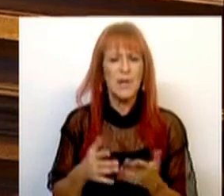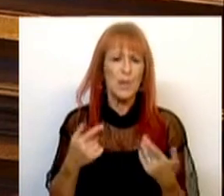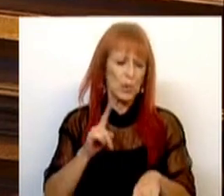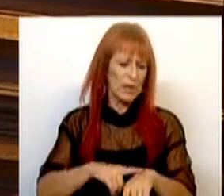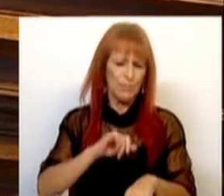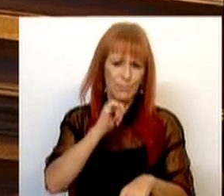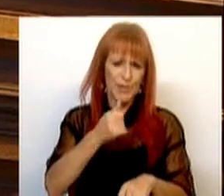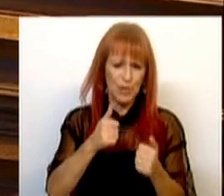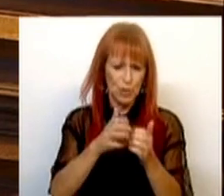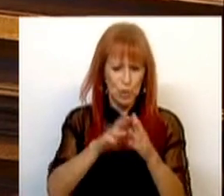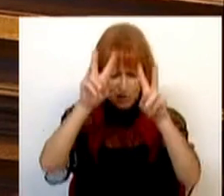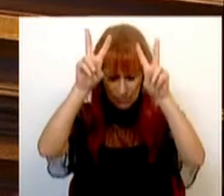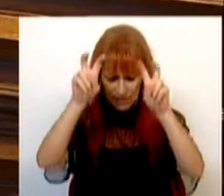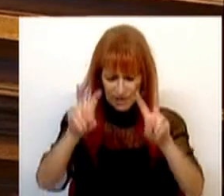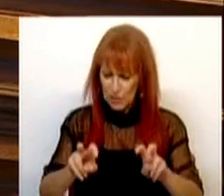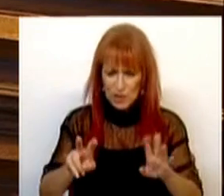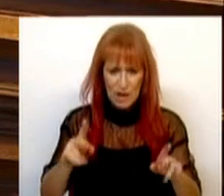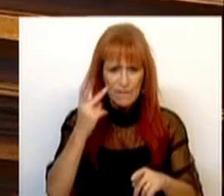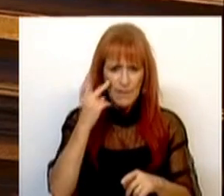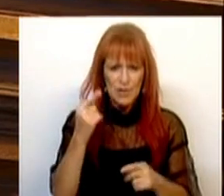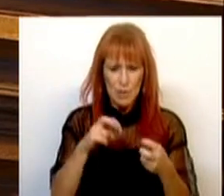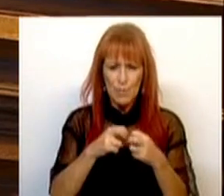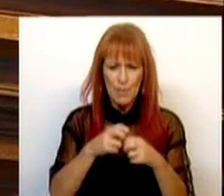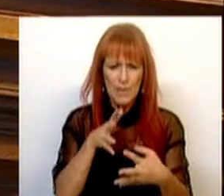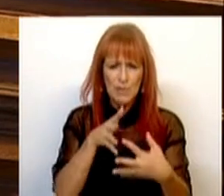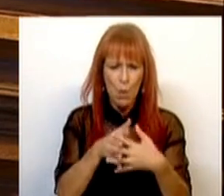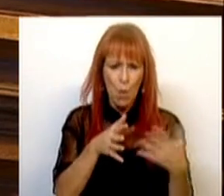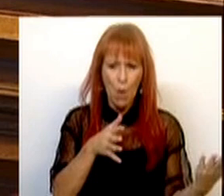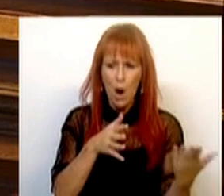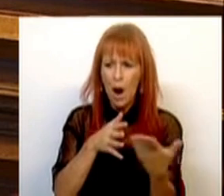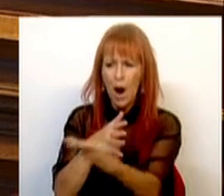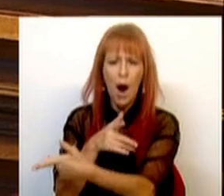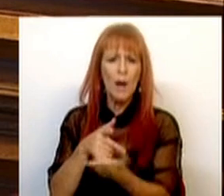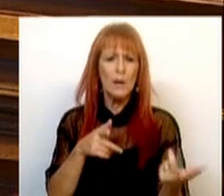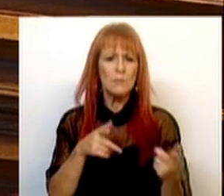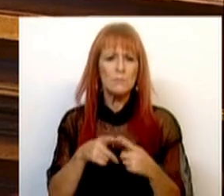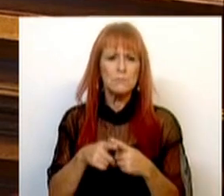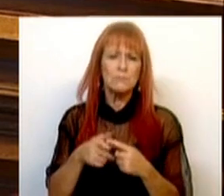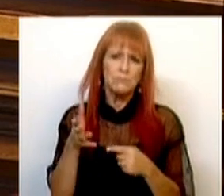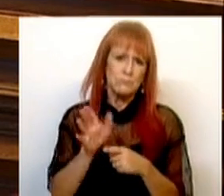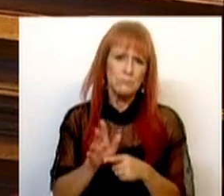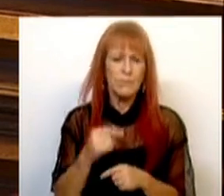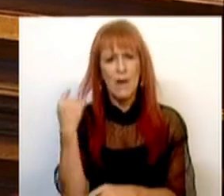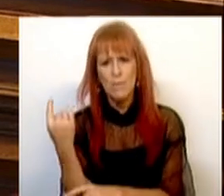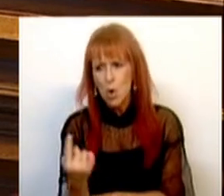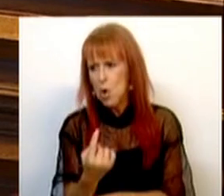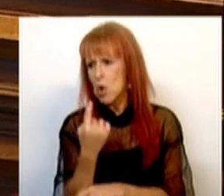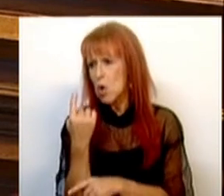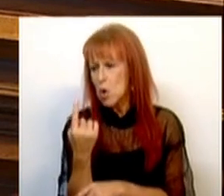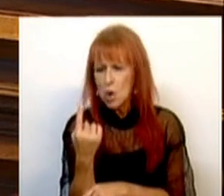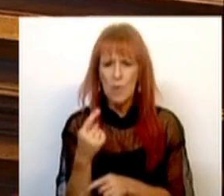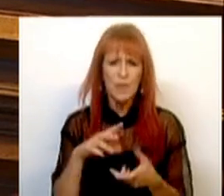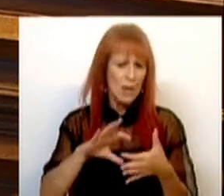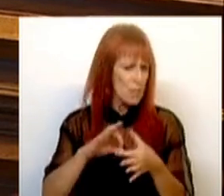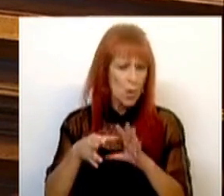tempo de me referir a todas as matérias, vemos que existem problemas transversais e que são, nomeadamente, a morosidade, a falta